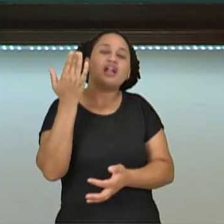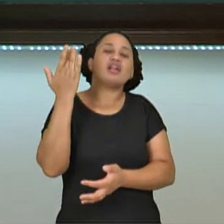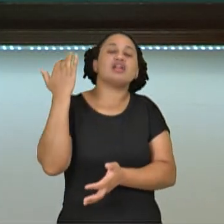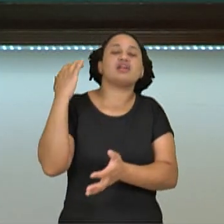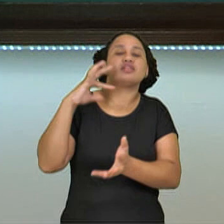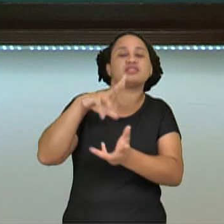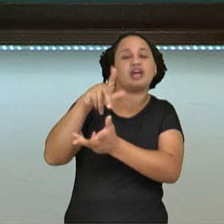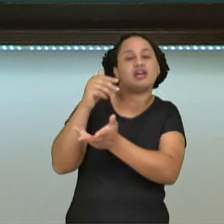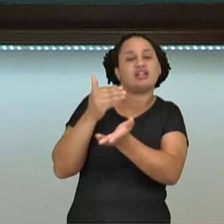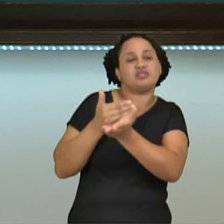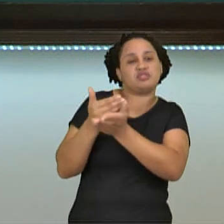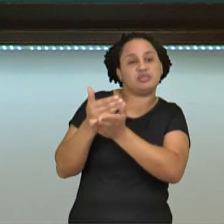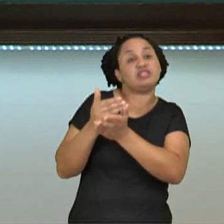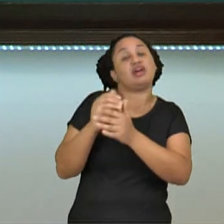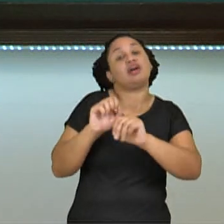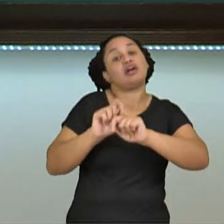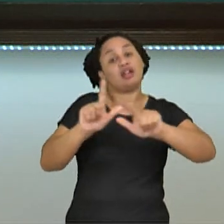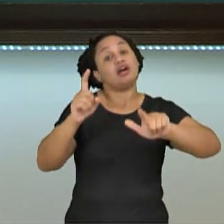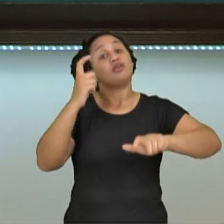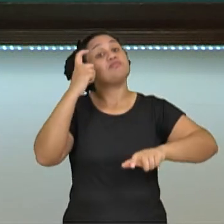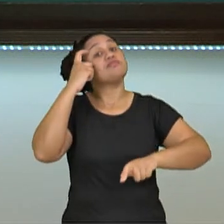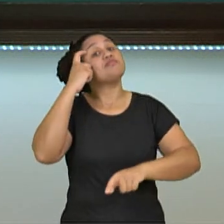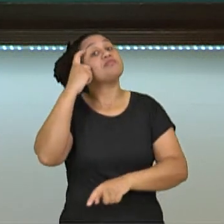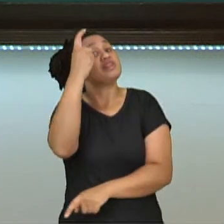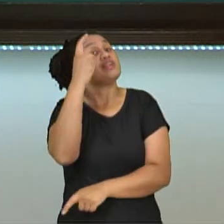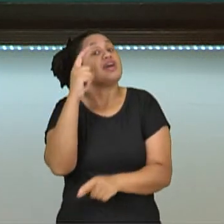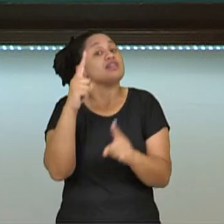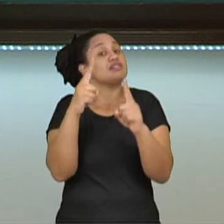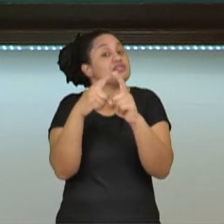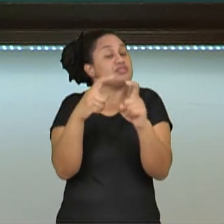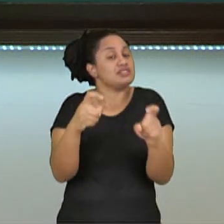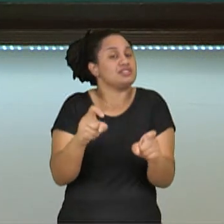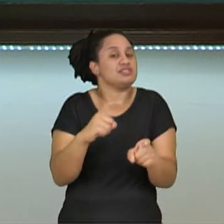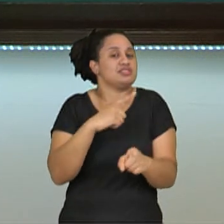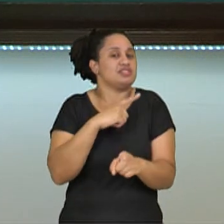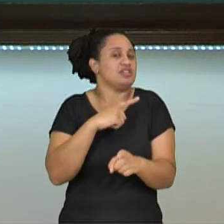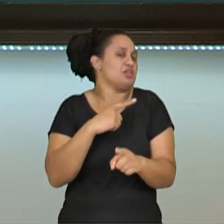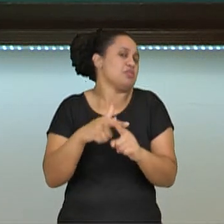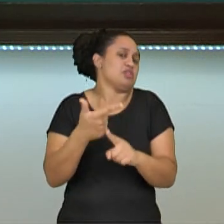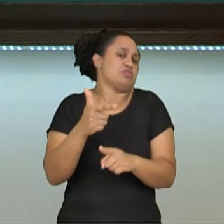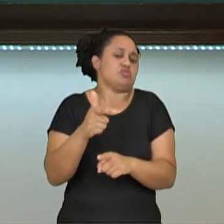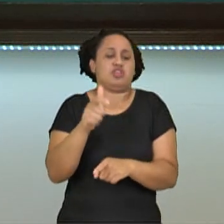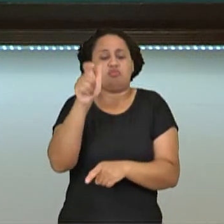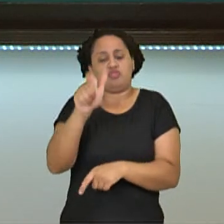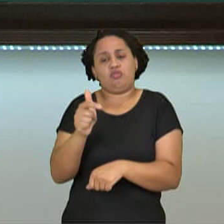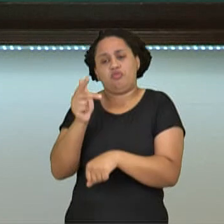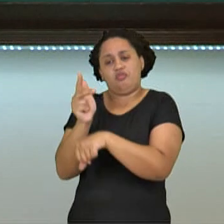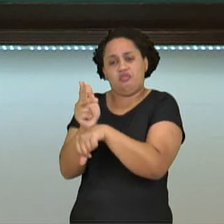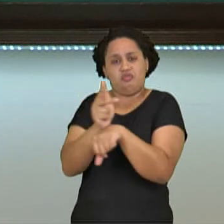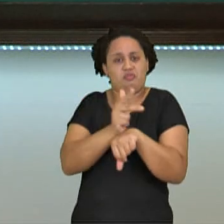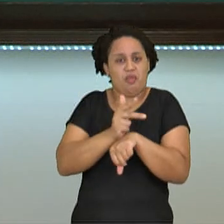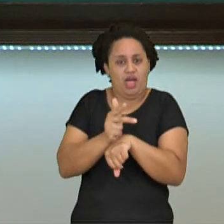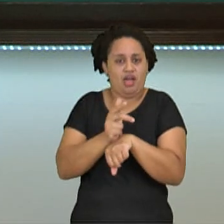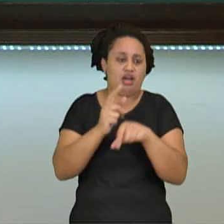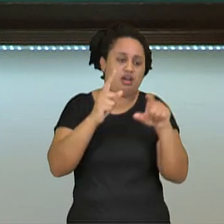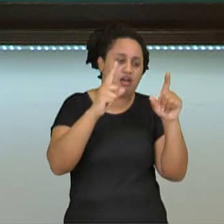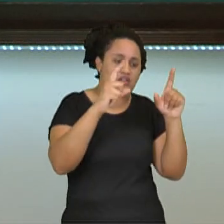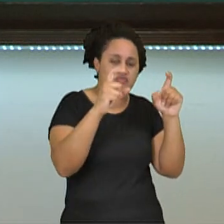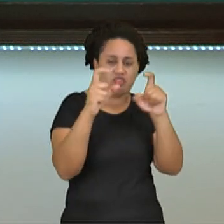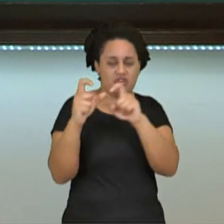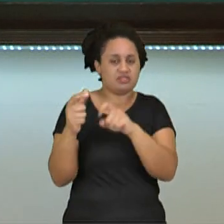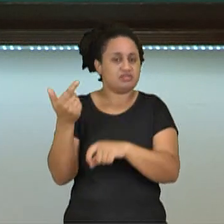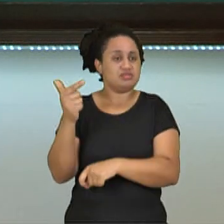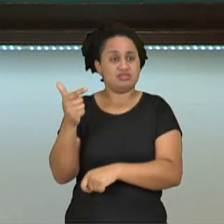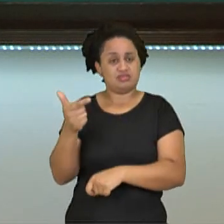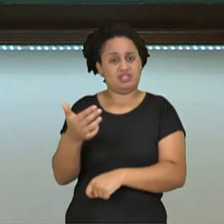Claro, isso é uma ideia que os cientistas têm. Não tinha ninguém para filmar, não tinha ninguém para fazer um registro fotográfico há